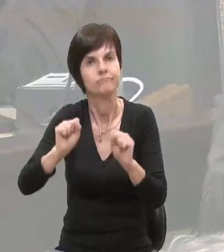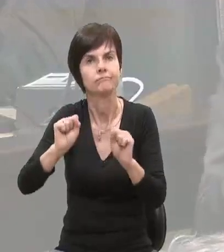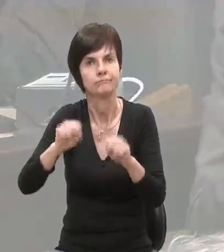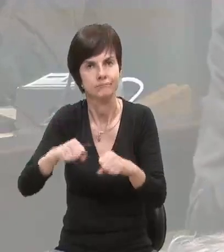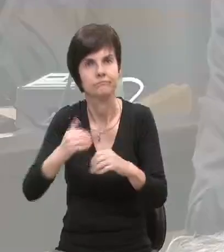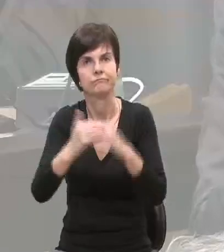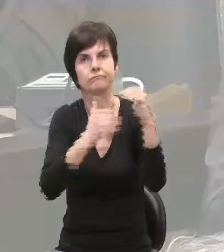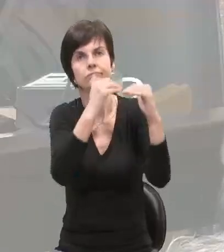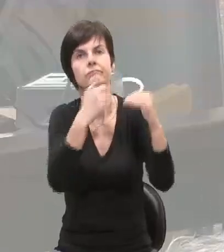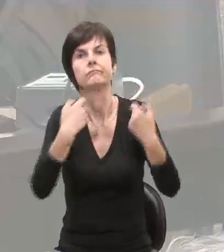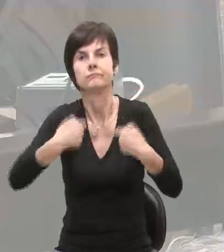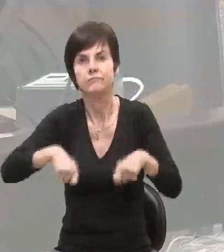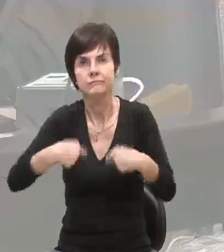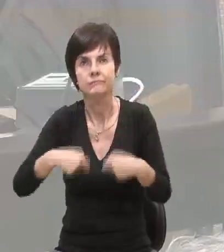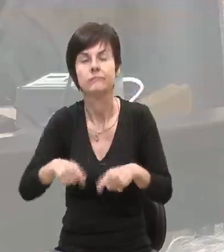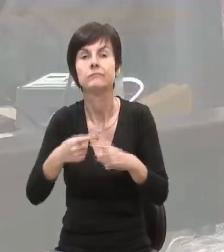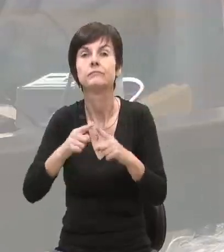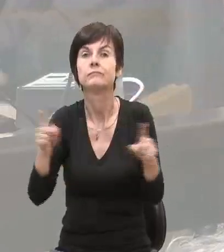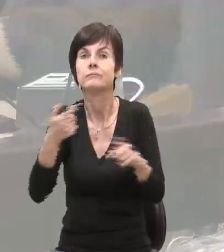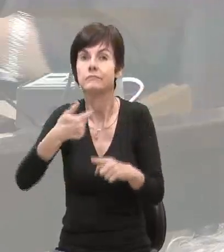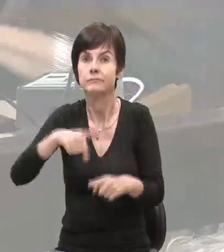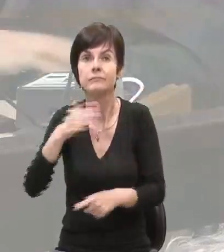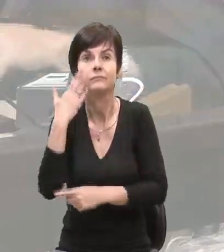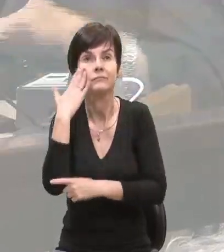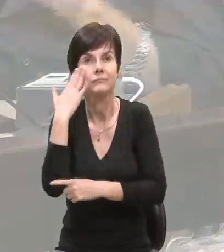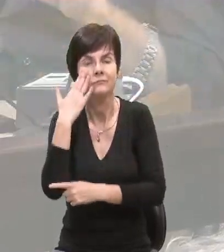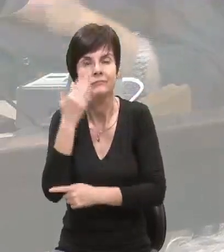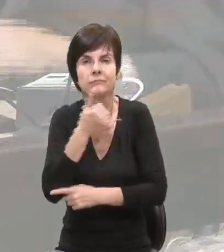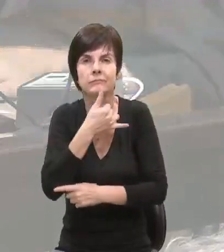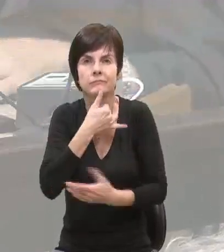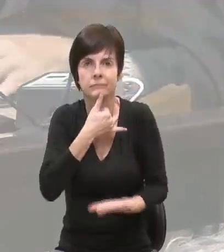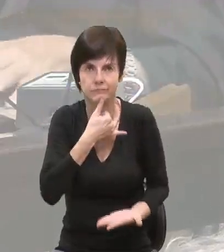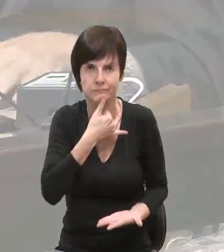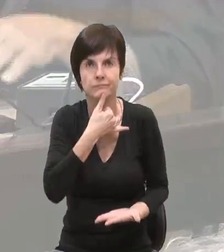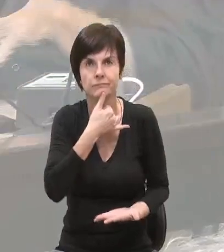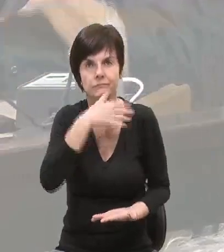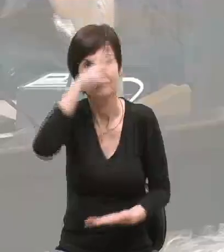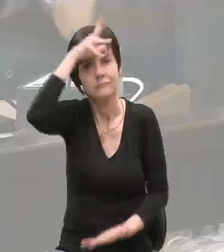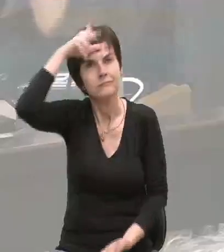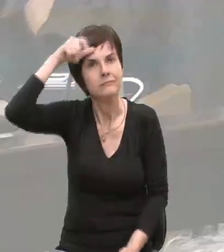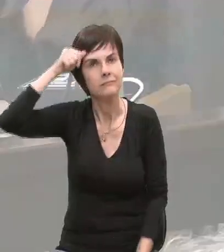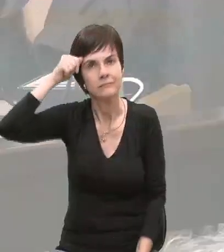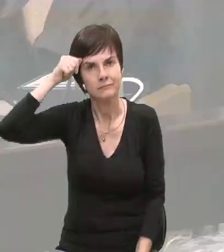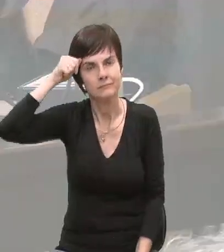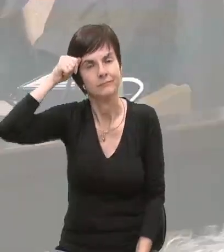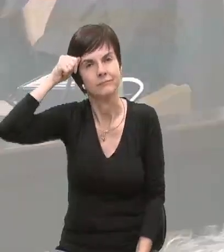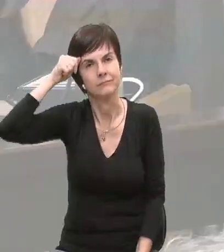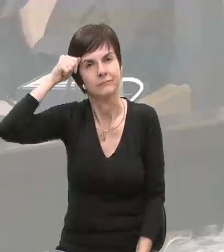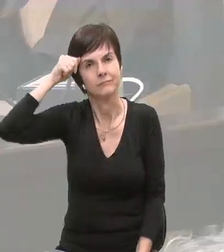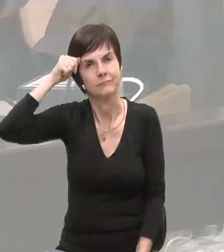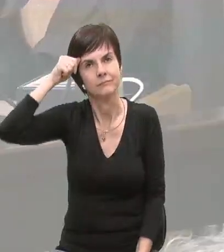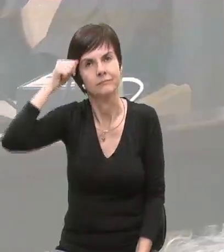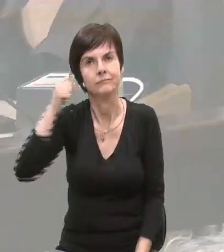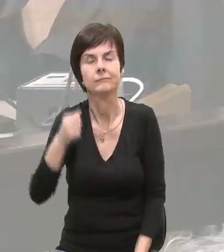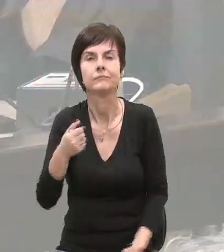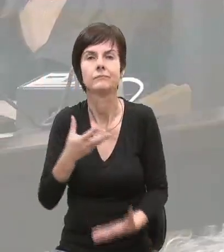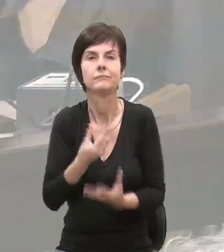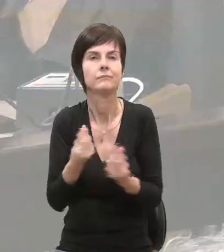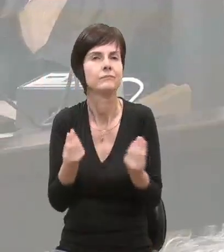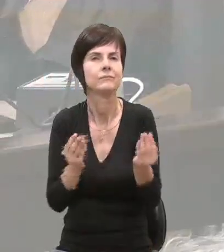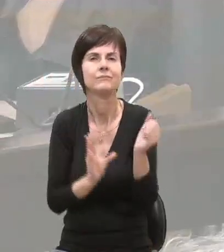muito, muito. Mas nós sabemos que, infelizmente, o órgão público é um órgão muito